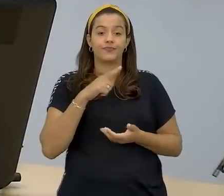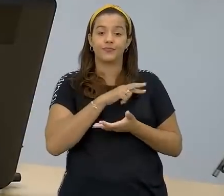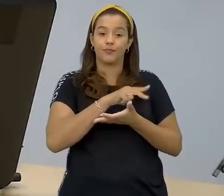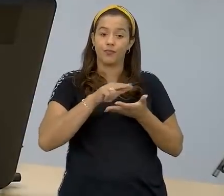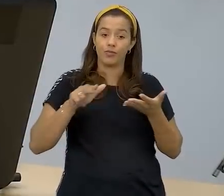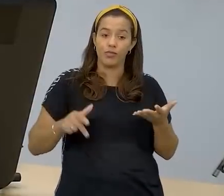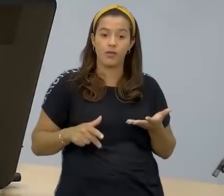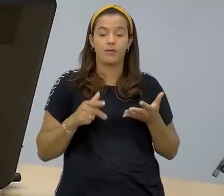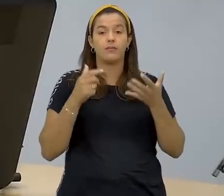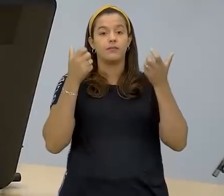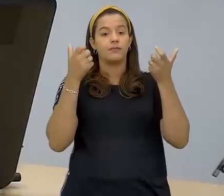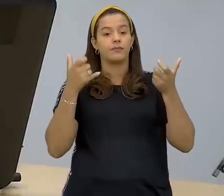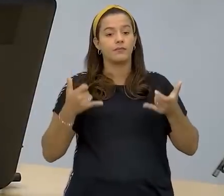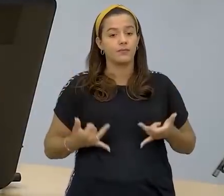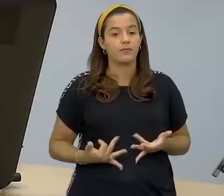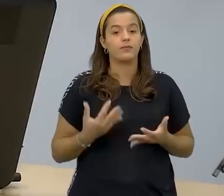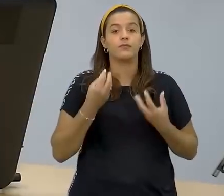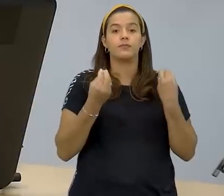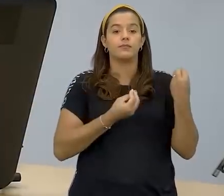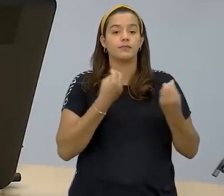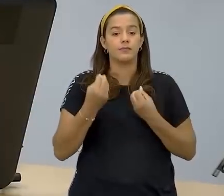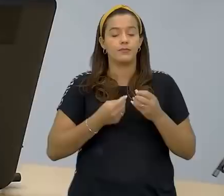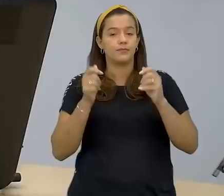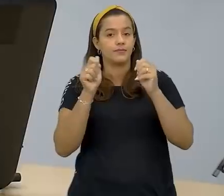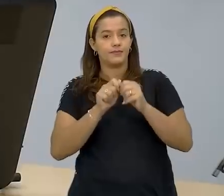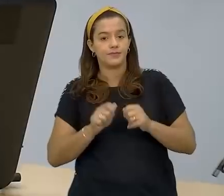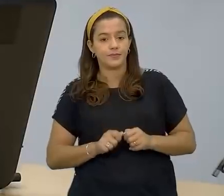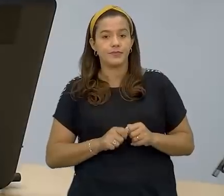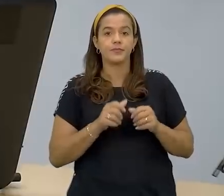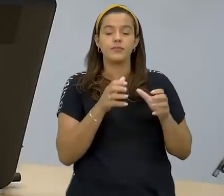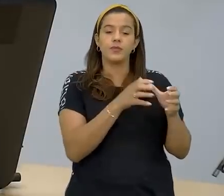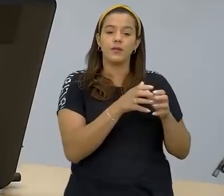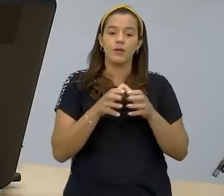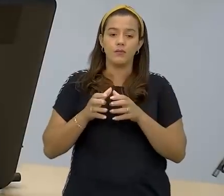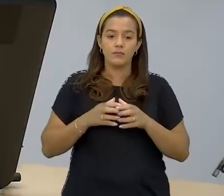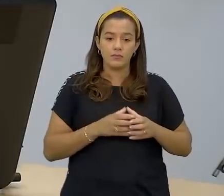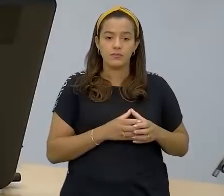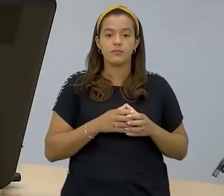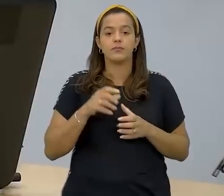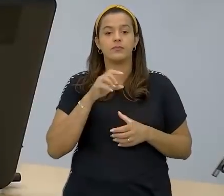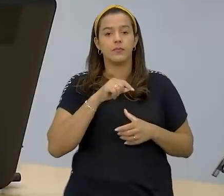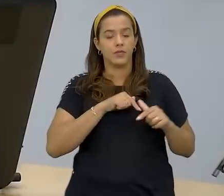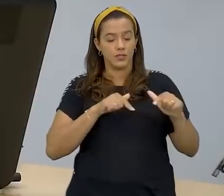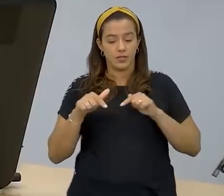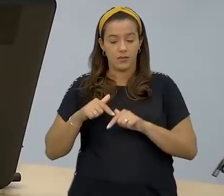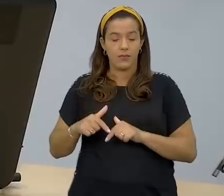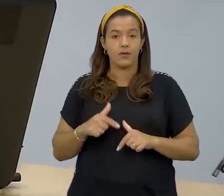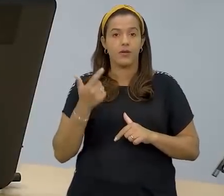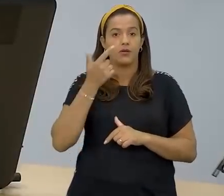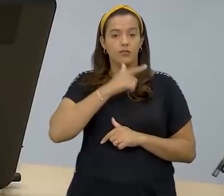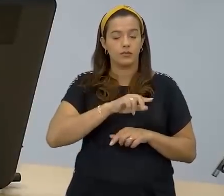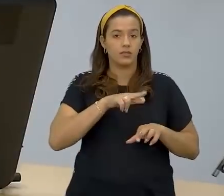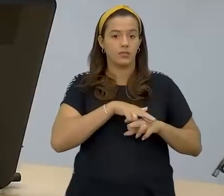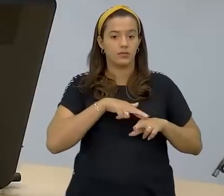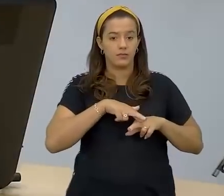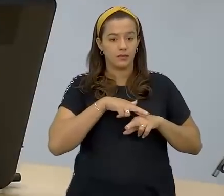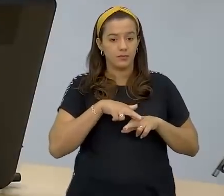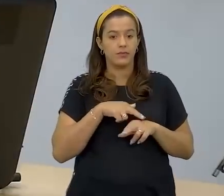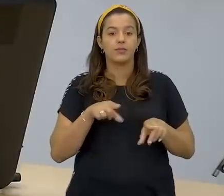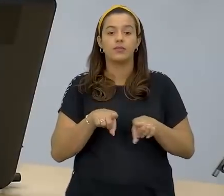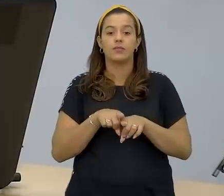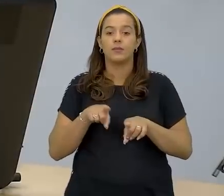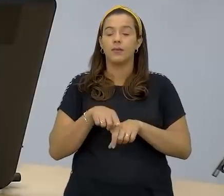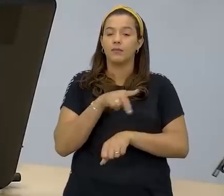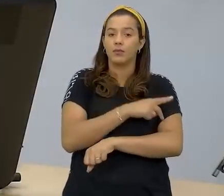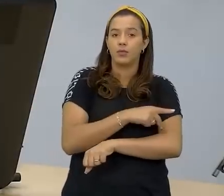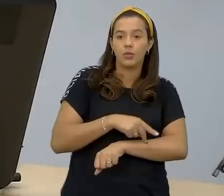explicou direitinho pra gente aí como fazer um reagrupamento, né, um agrupamento para trabalhar a recuperação. Metodologia ativa